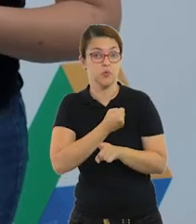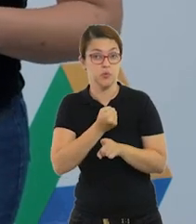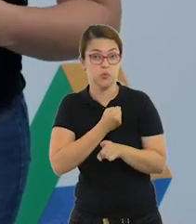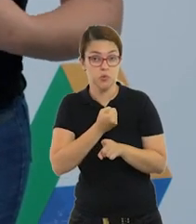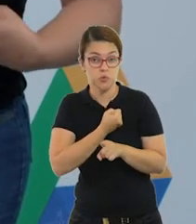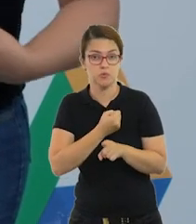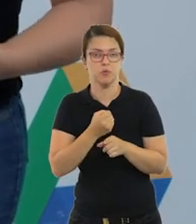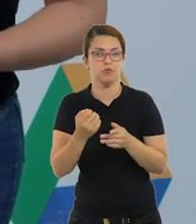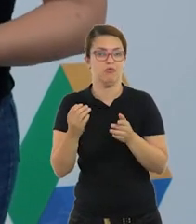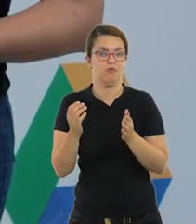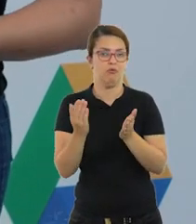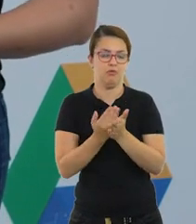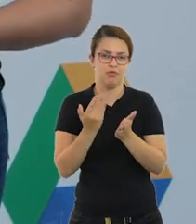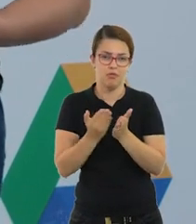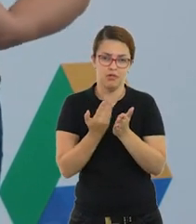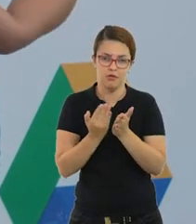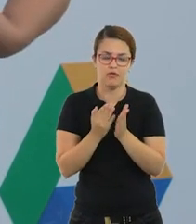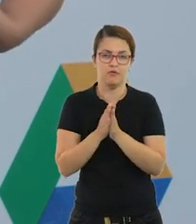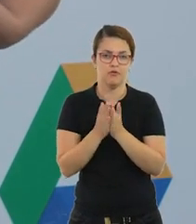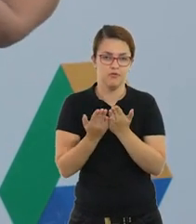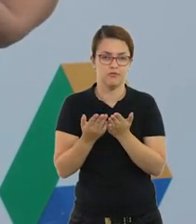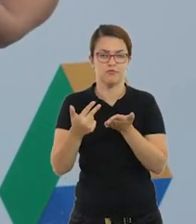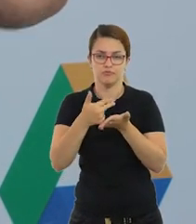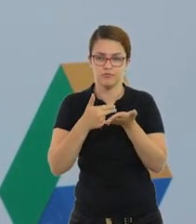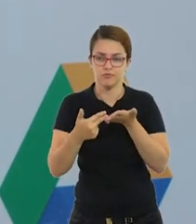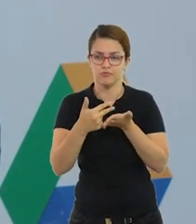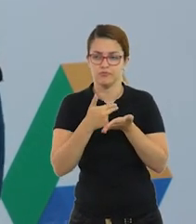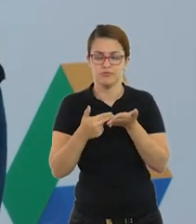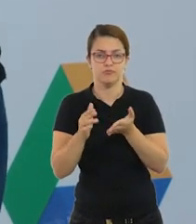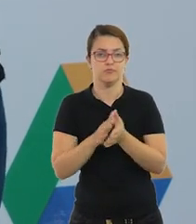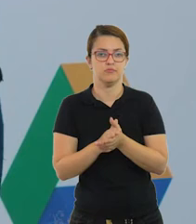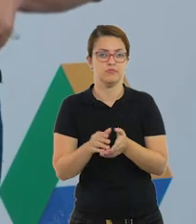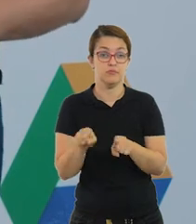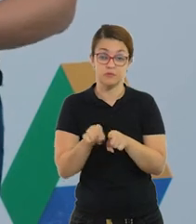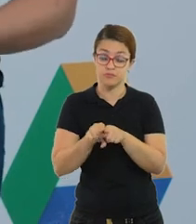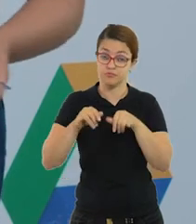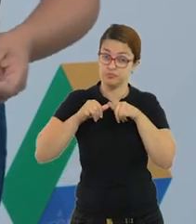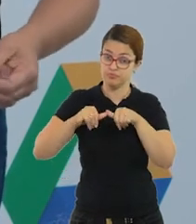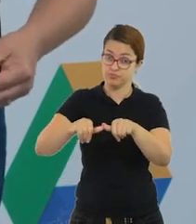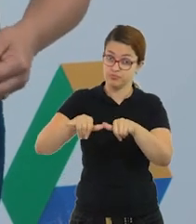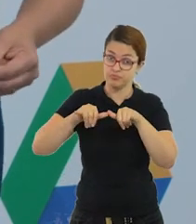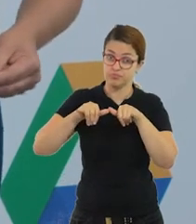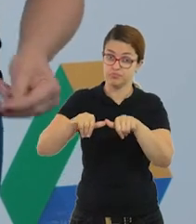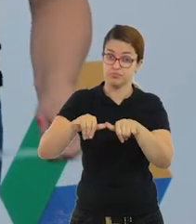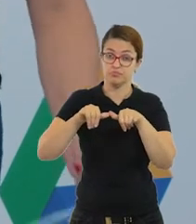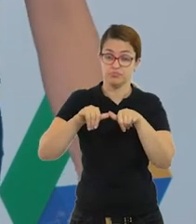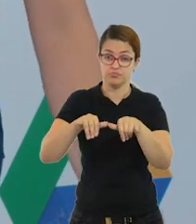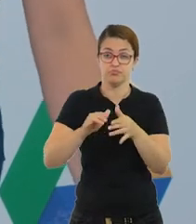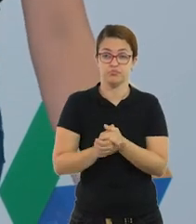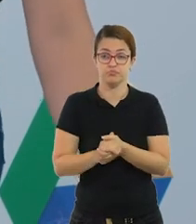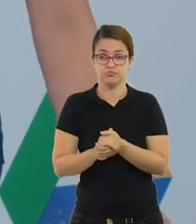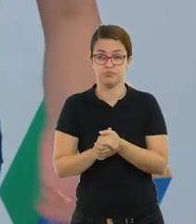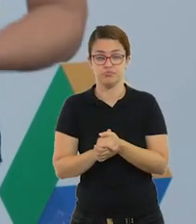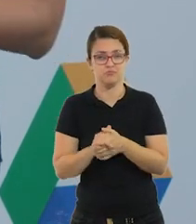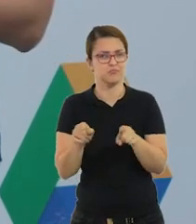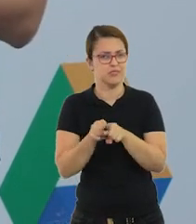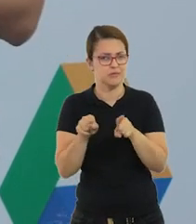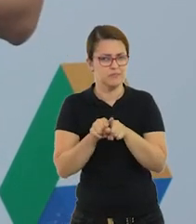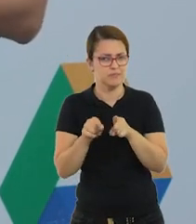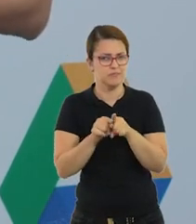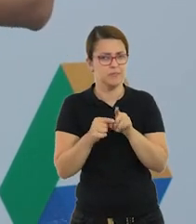números de livros. É muito legal aqueles folders de supermercado, podem ajudar bastante, sobretudo com